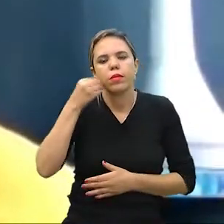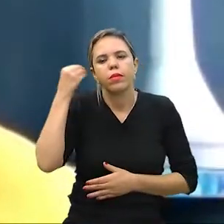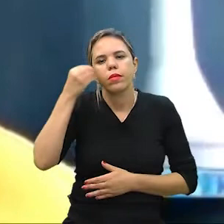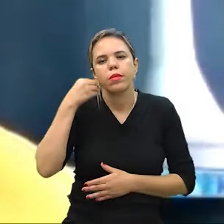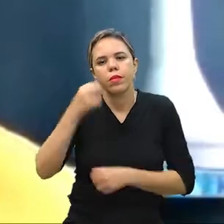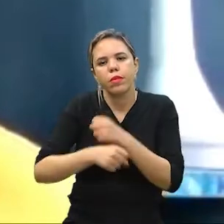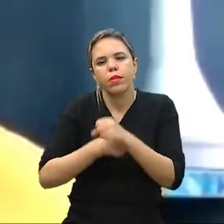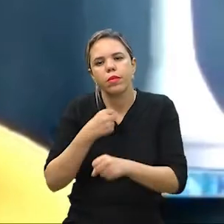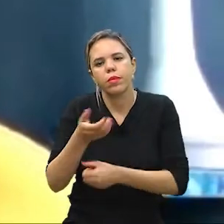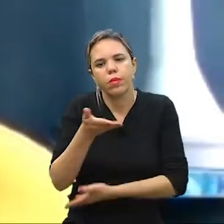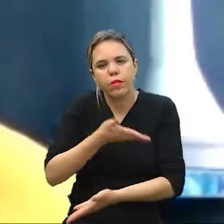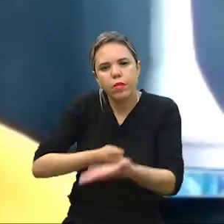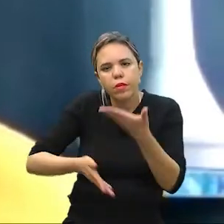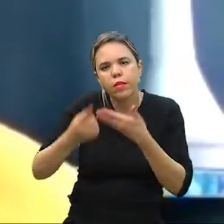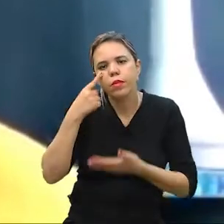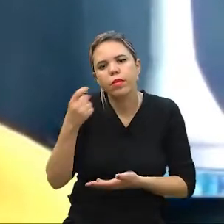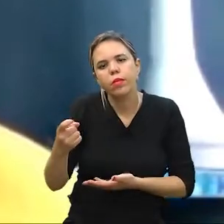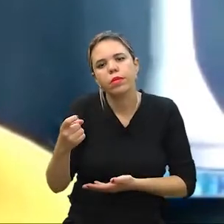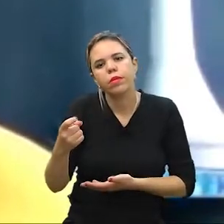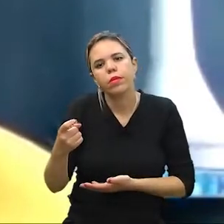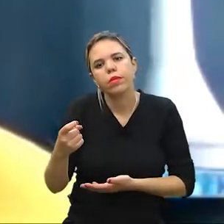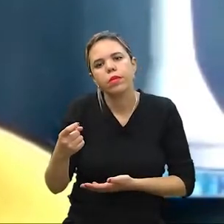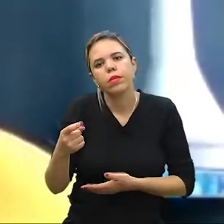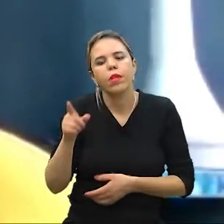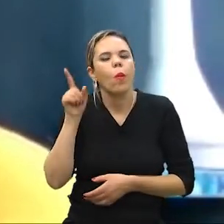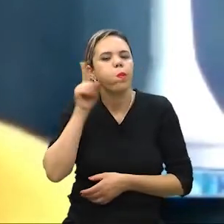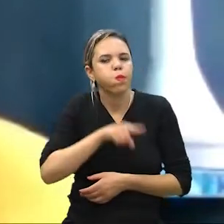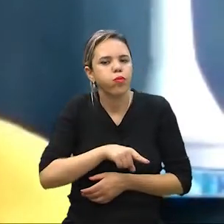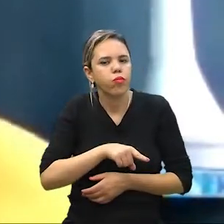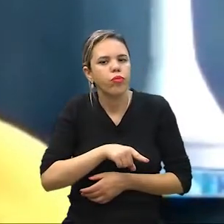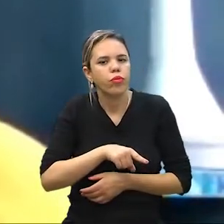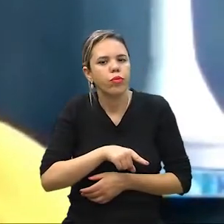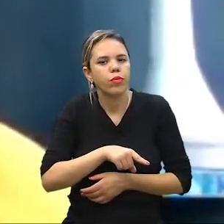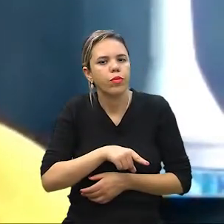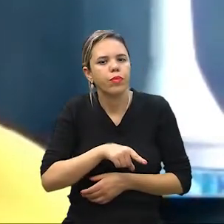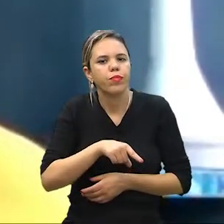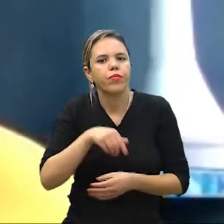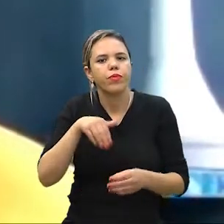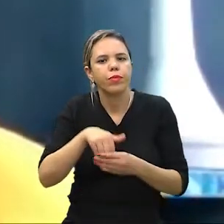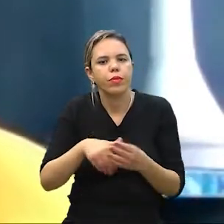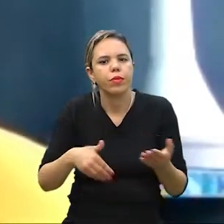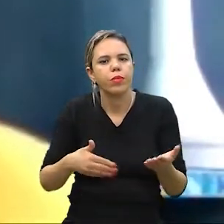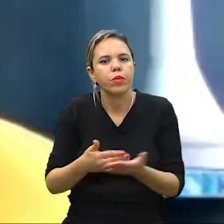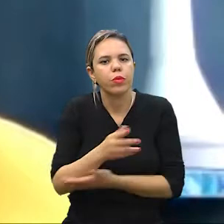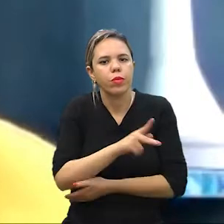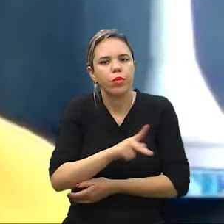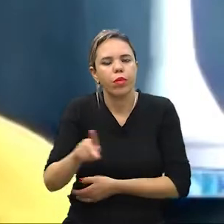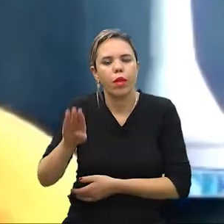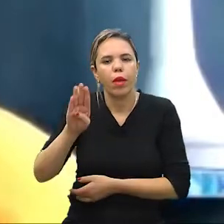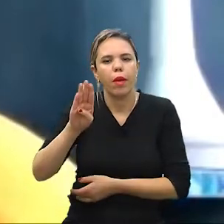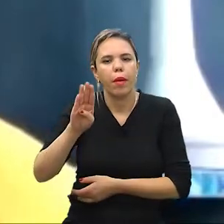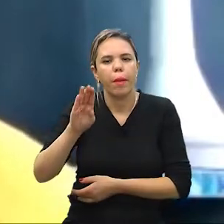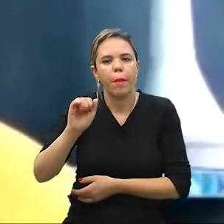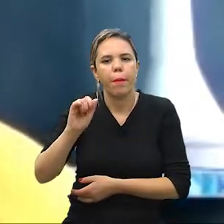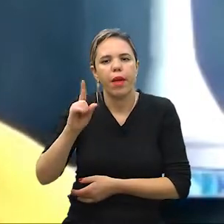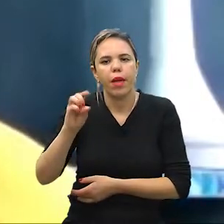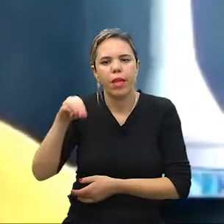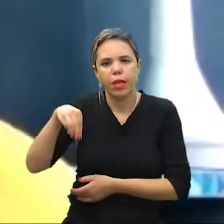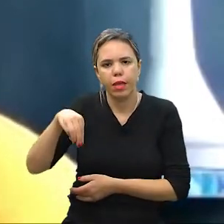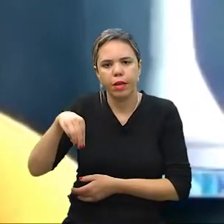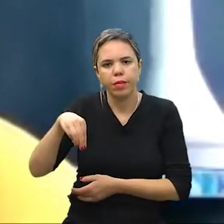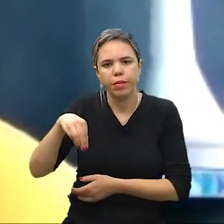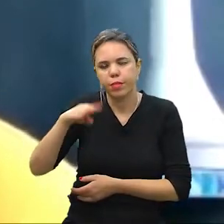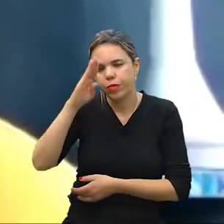esse ano de troca muito interessante com os Estados Unidos, com a eleição do presidente Biden, que foi um dos anfitriões do